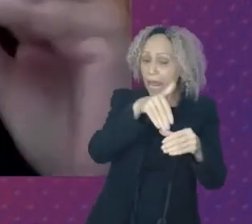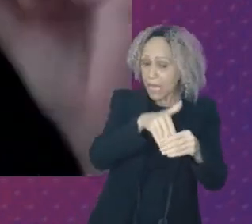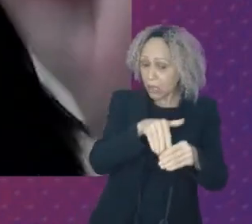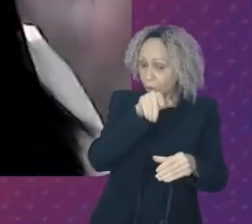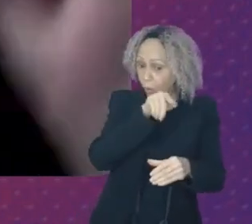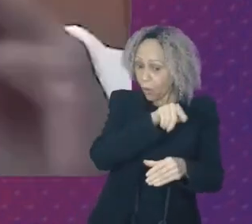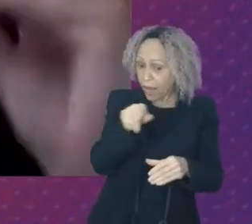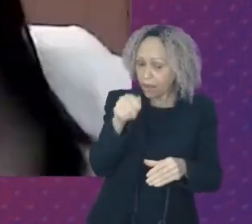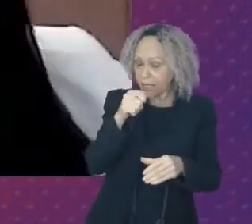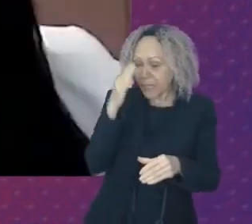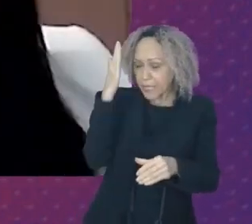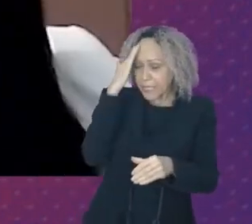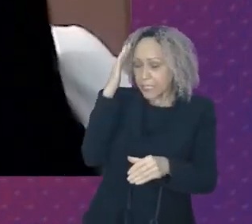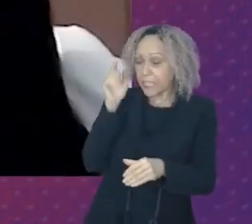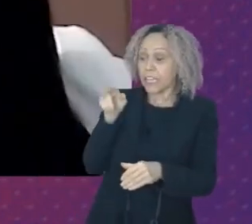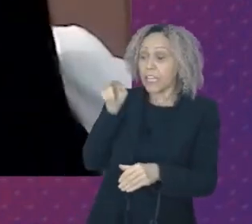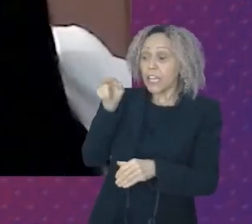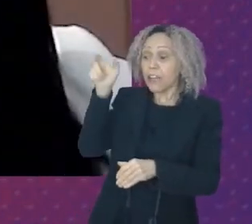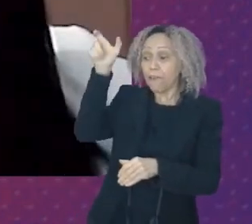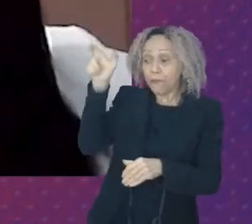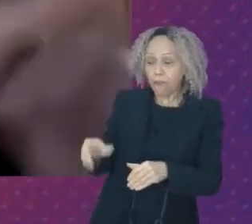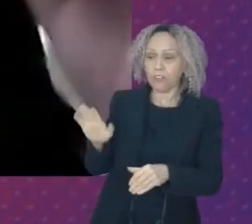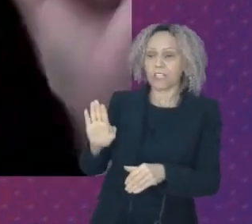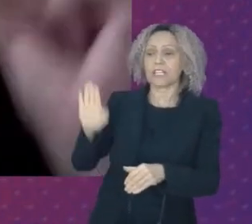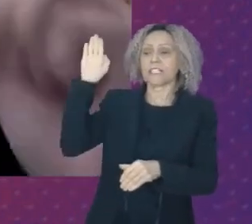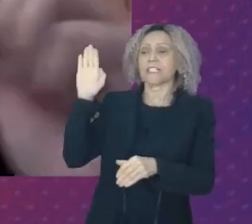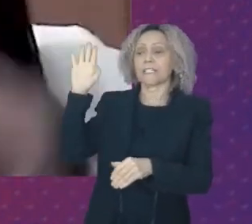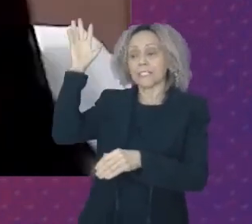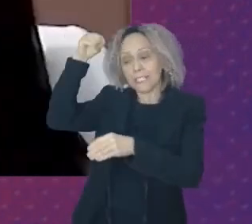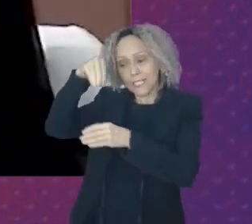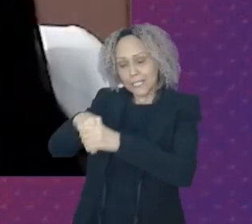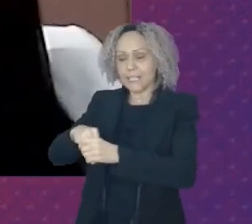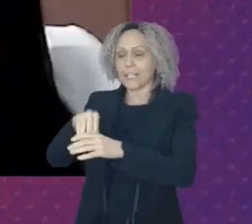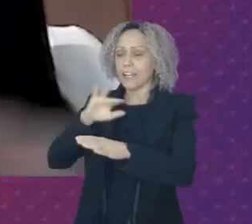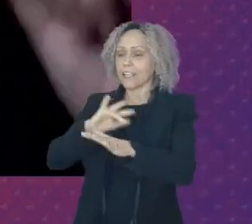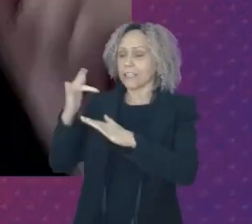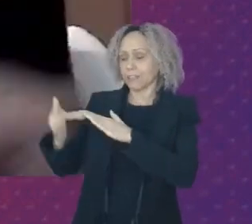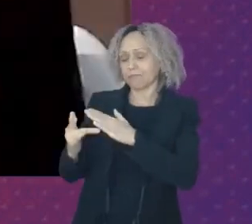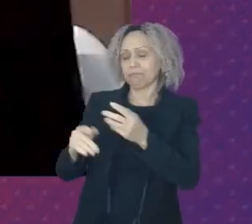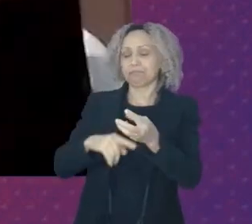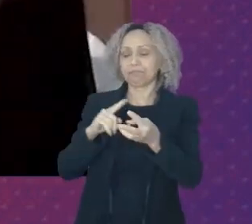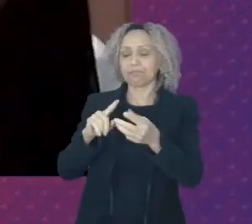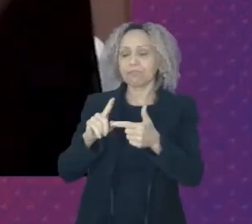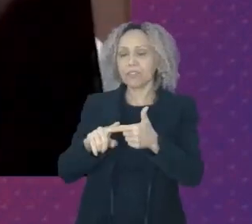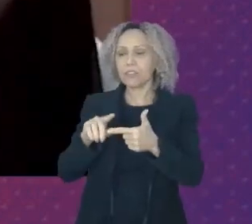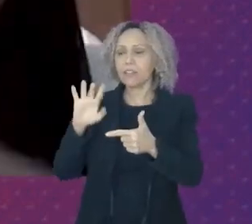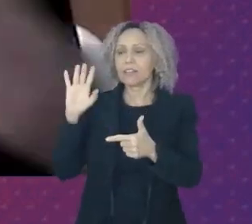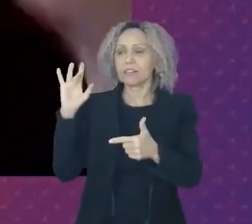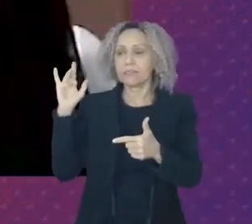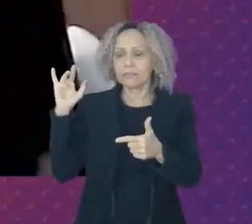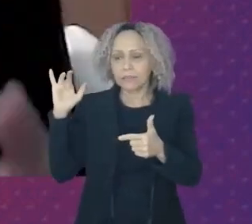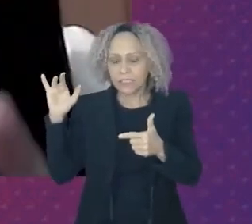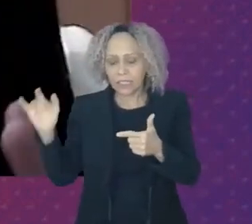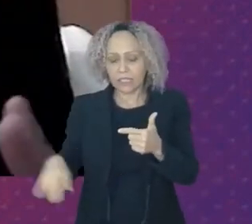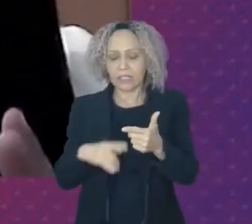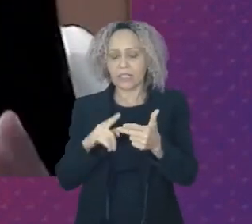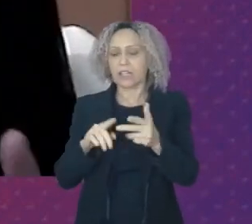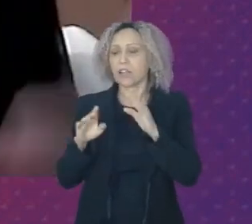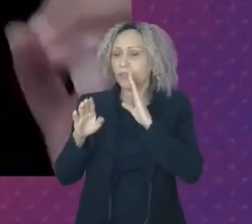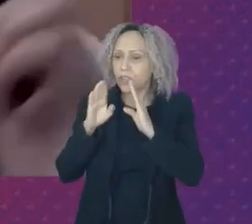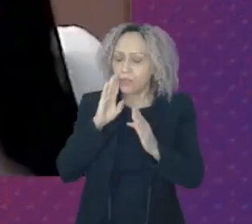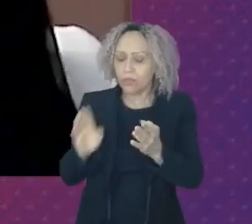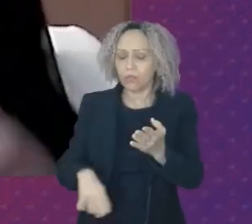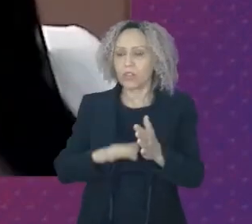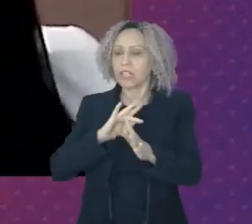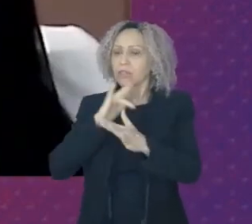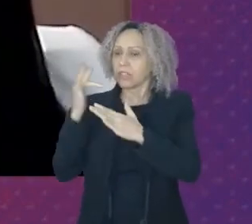você está presente naquele canal, que o seu Instagram, que o seu Facebook, que as suas redes